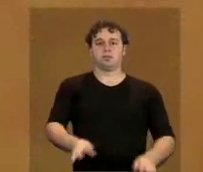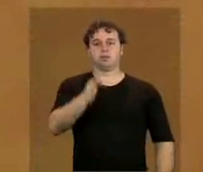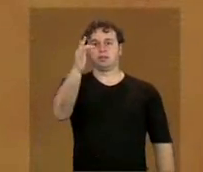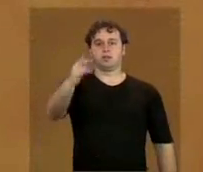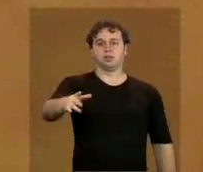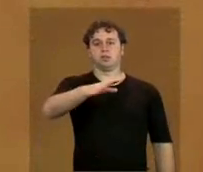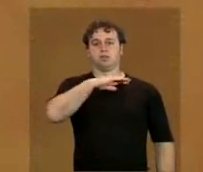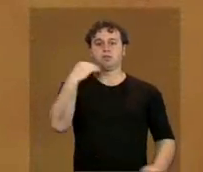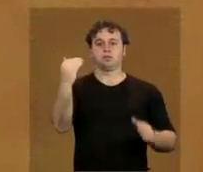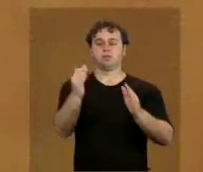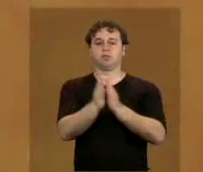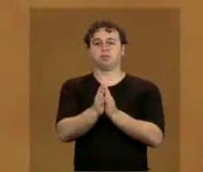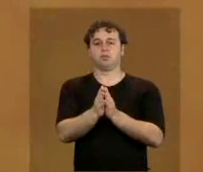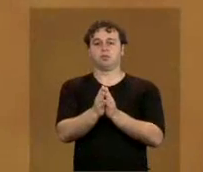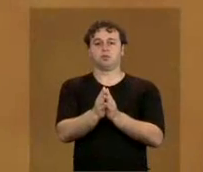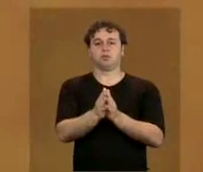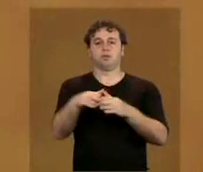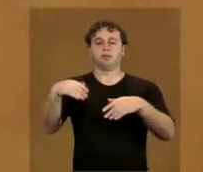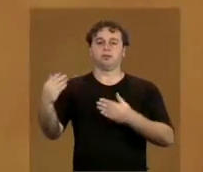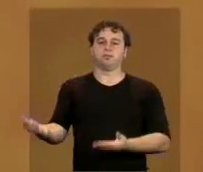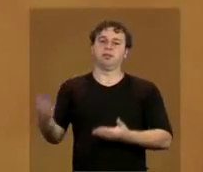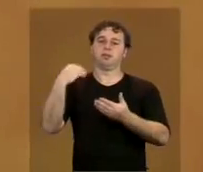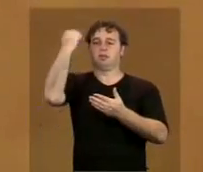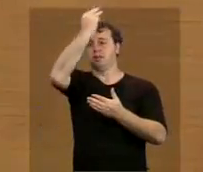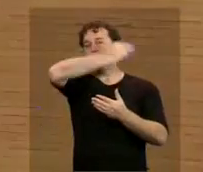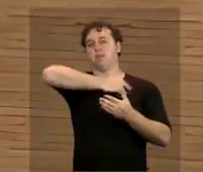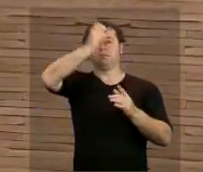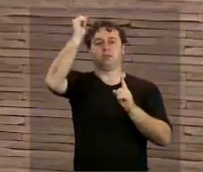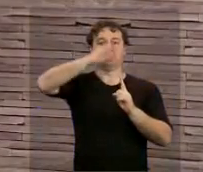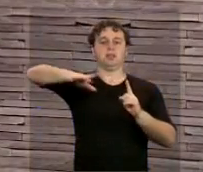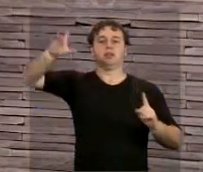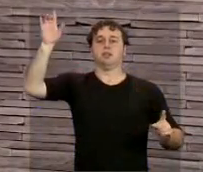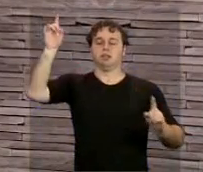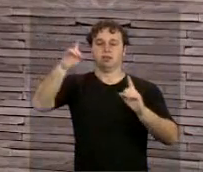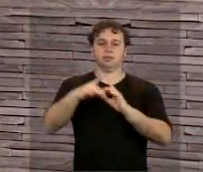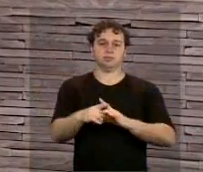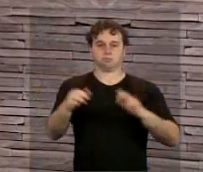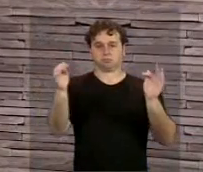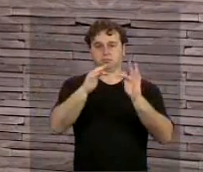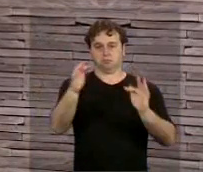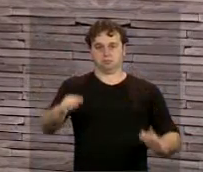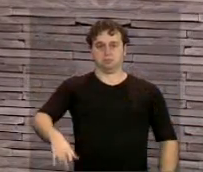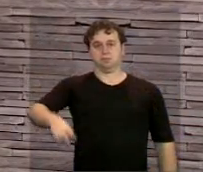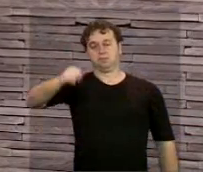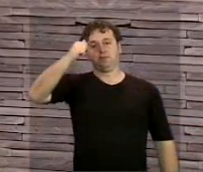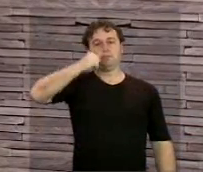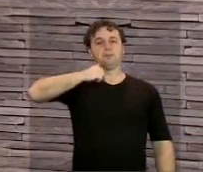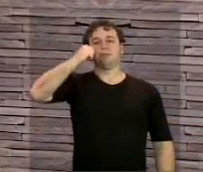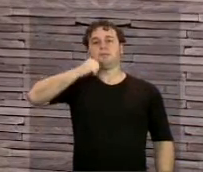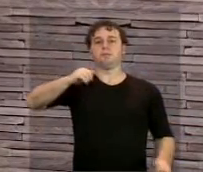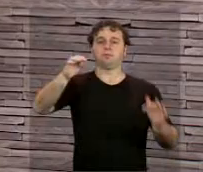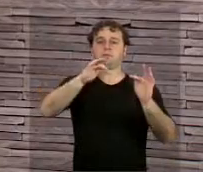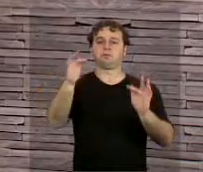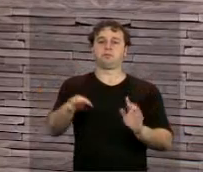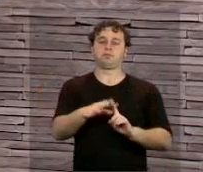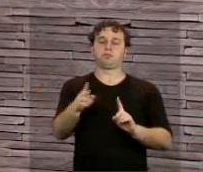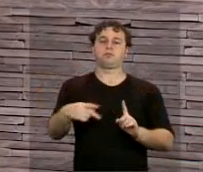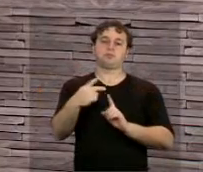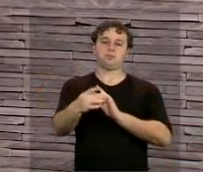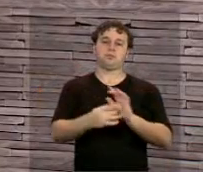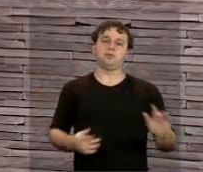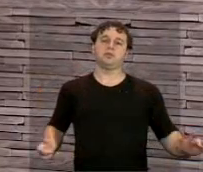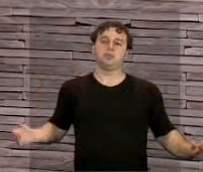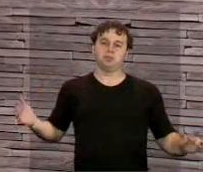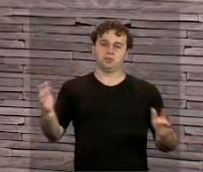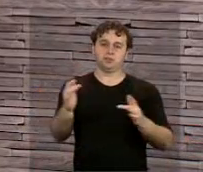pecadores, agora e na hora de nossa morte. Amém. Ave Maria, cheia de graça, o Senhor é convosco. Bendita sois